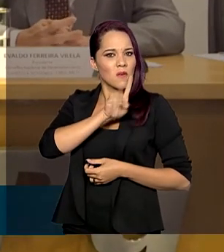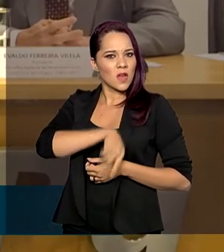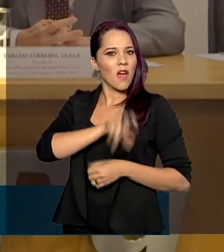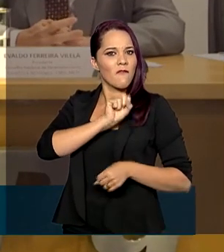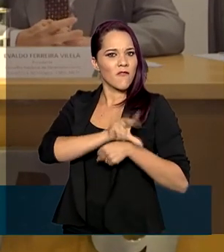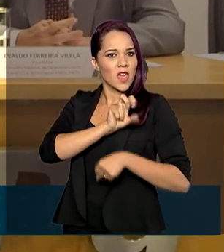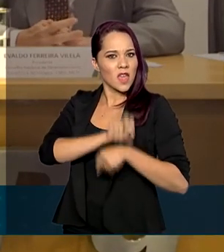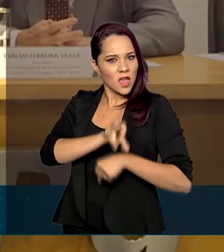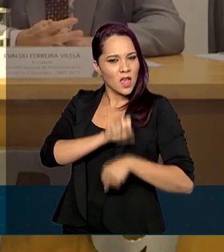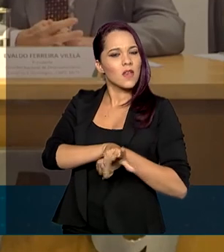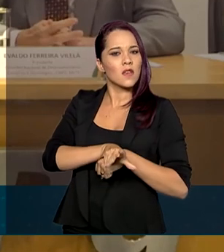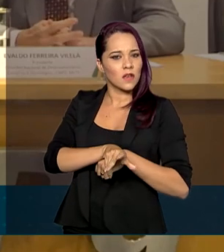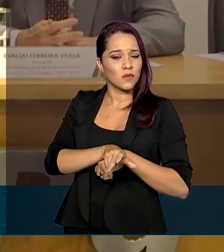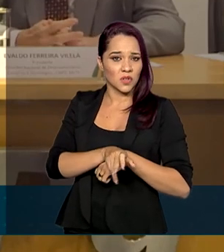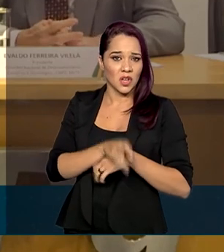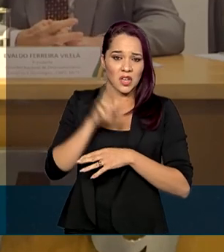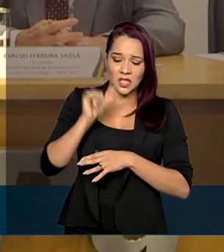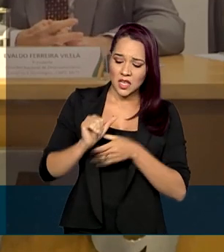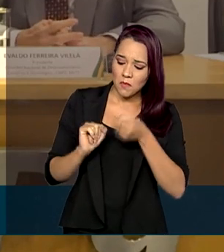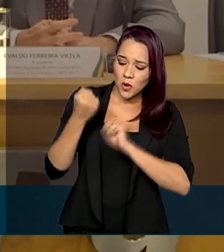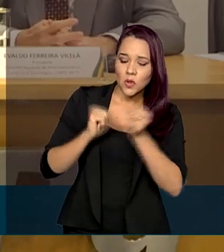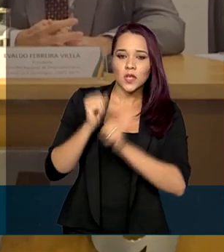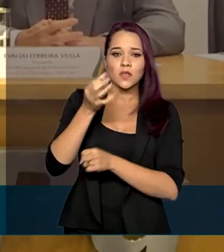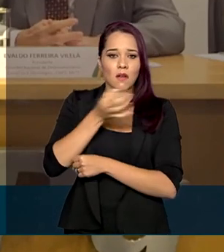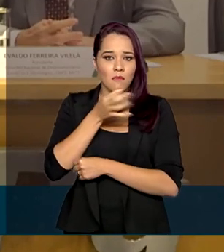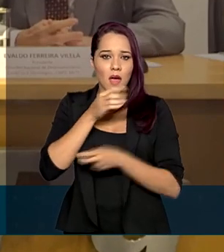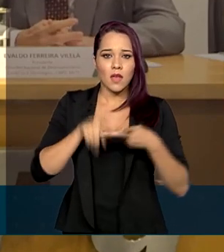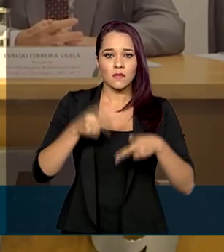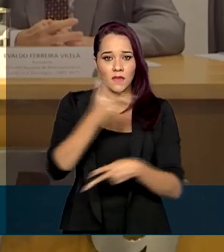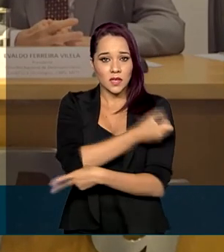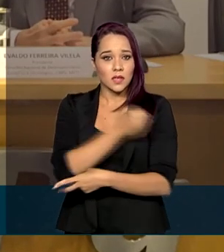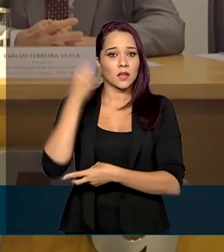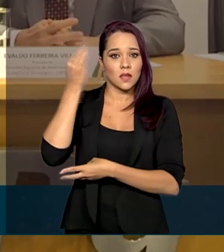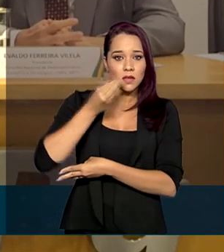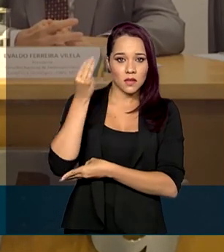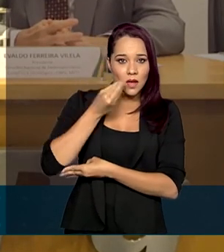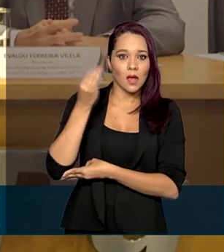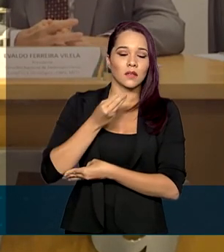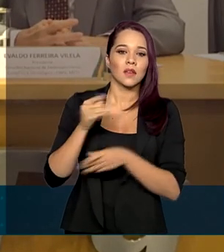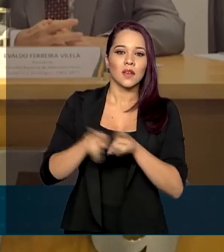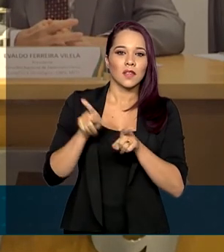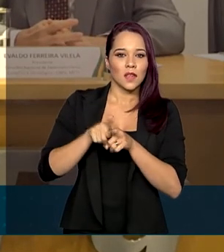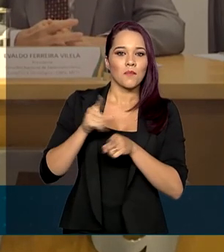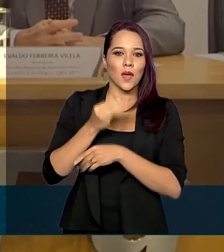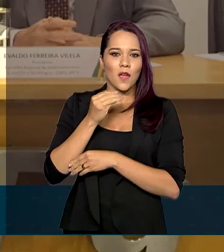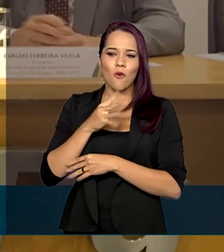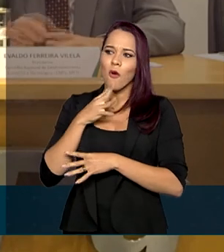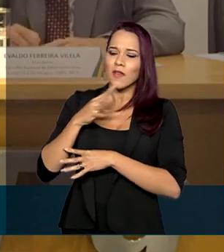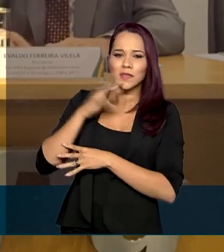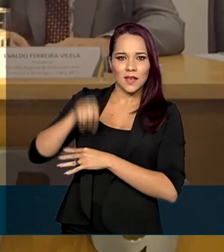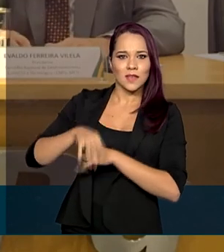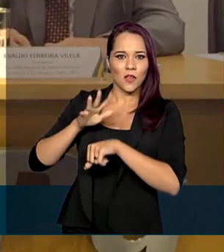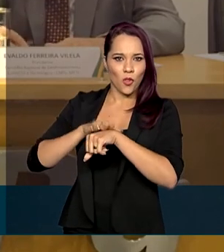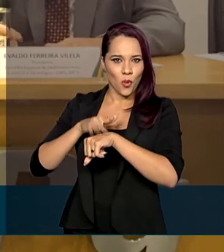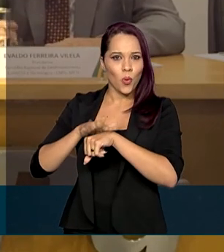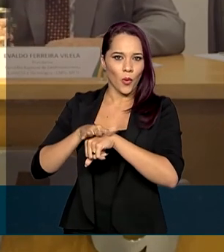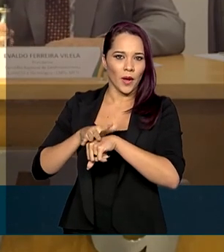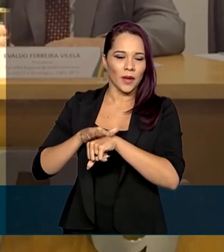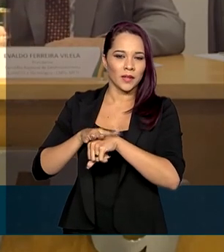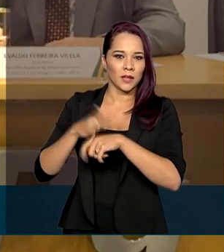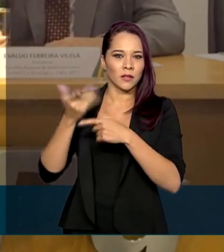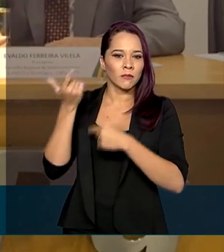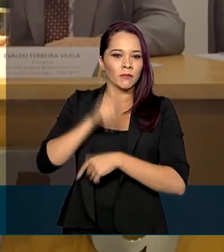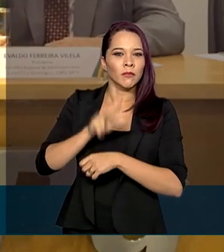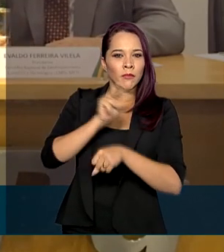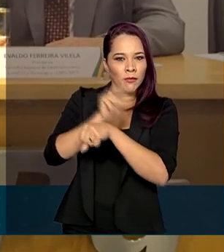vírus em si, seja na produção de remédios, vacinas, testes e conhecer essa doença, de forma que a gente possa